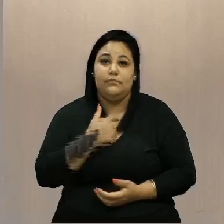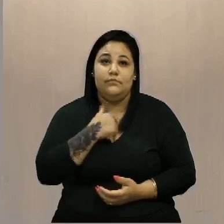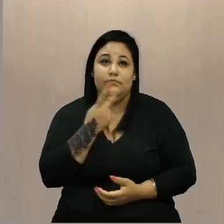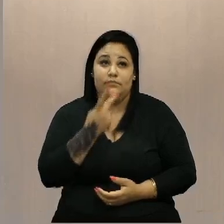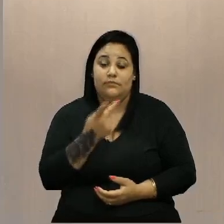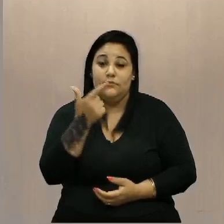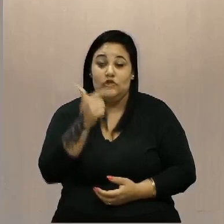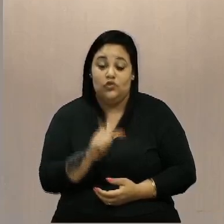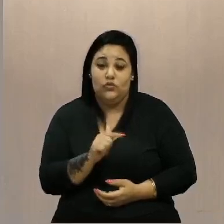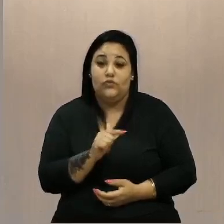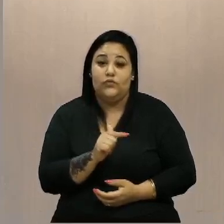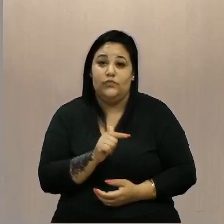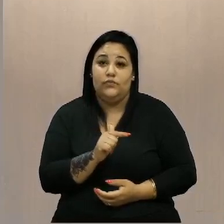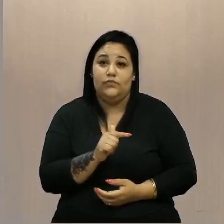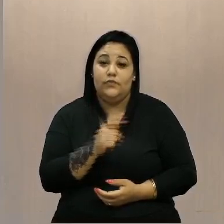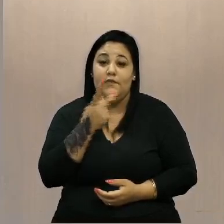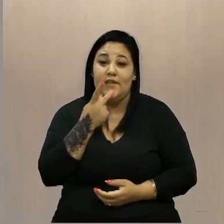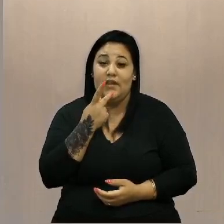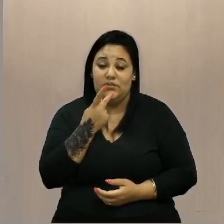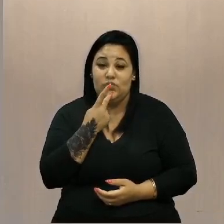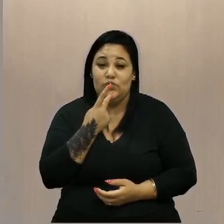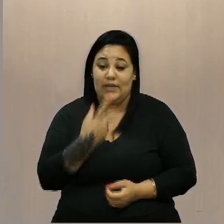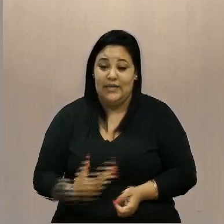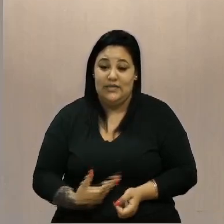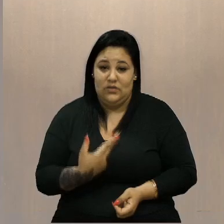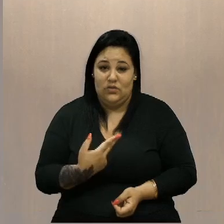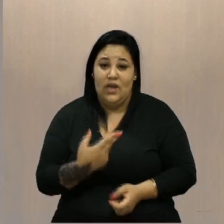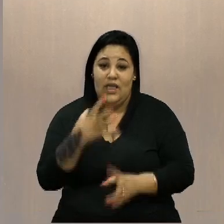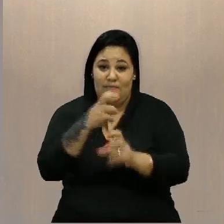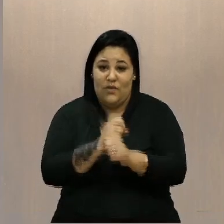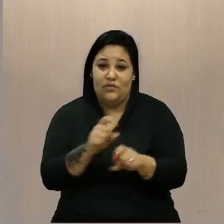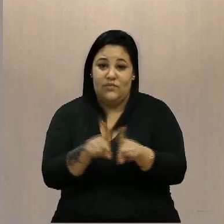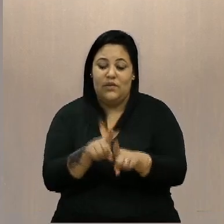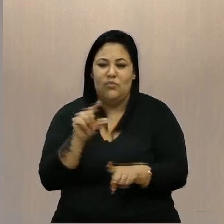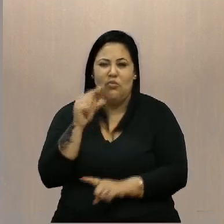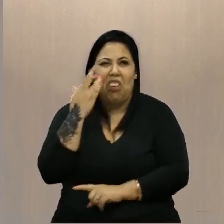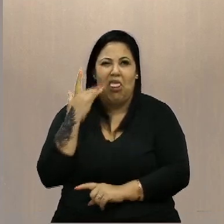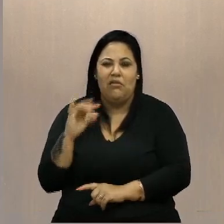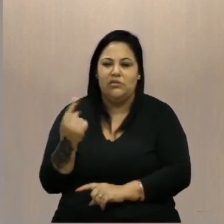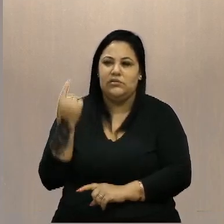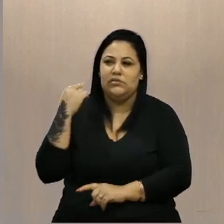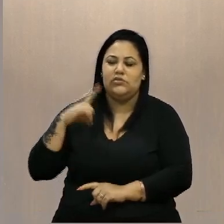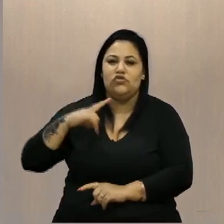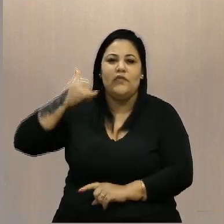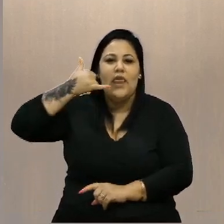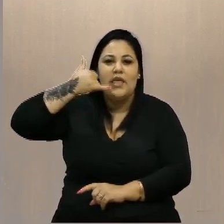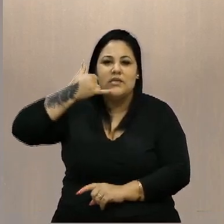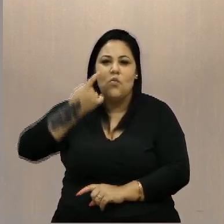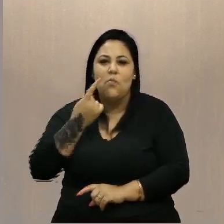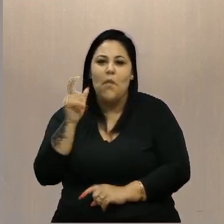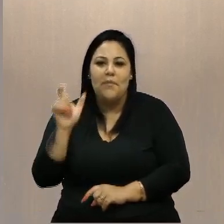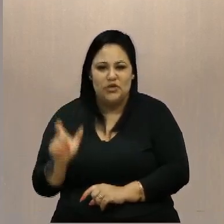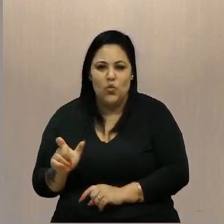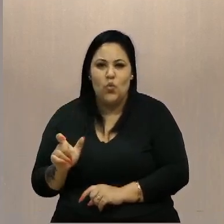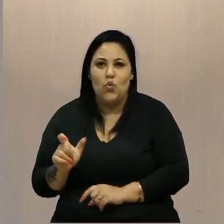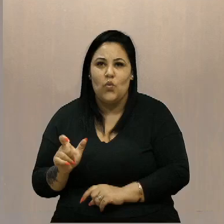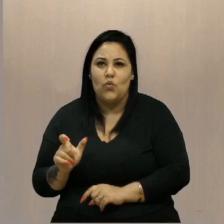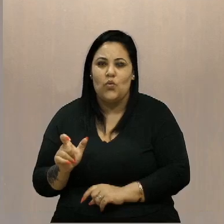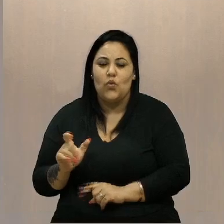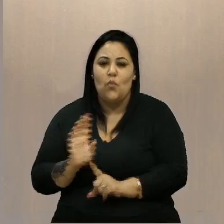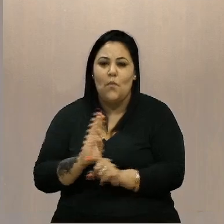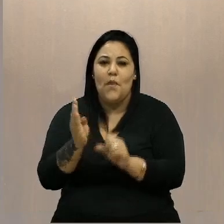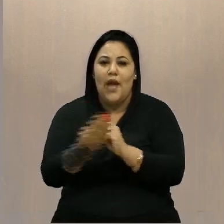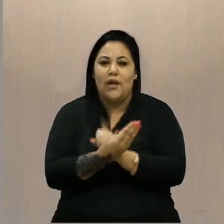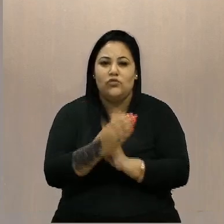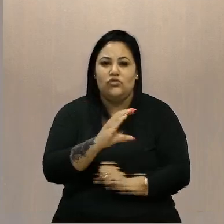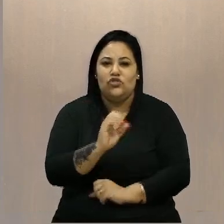reforçar, além dessa questão das castrações, há poucos dias eu recebi a ligação de uma pessoa no Charqueadas, que